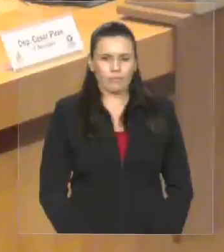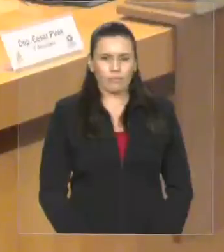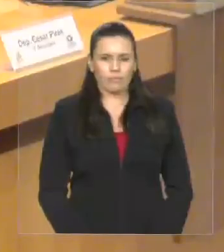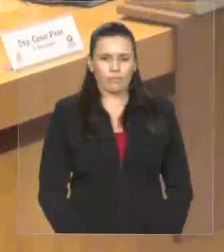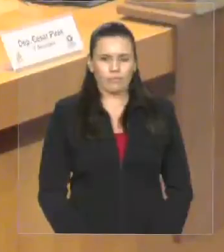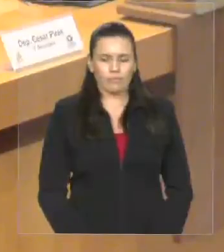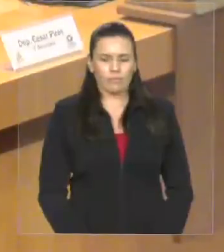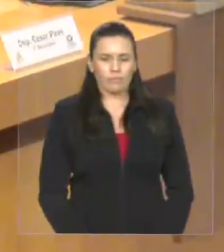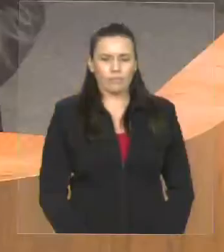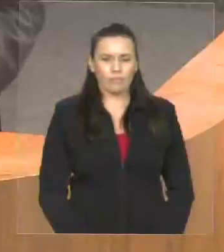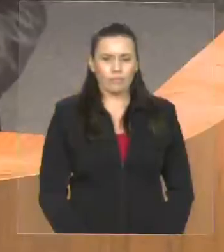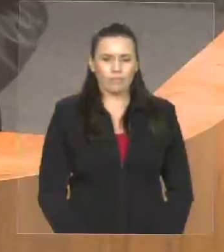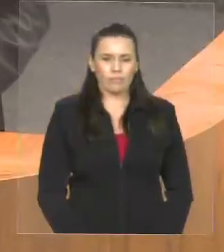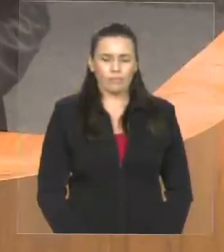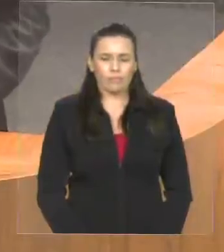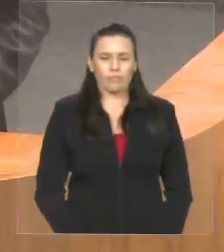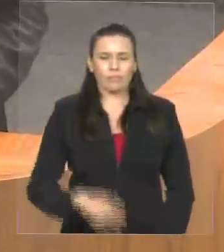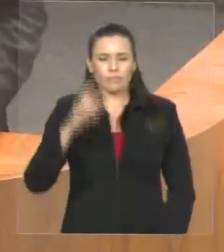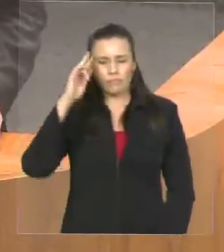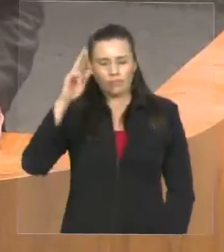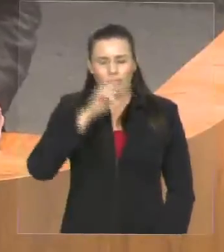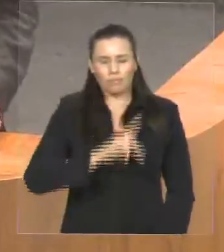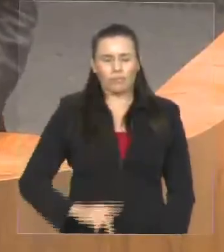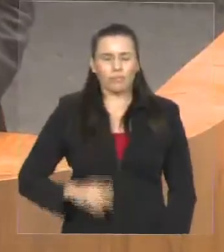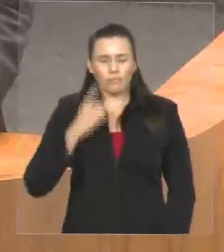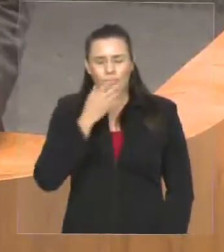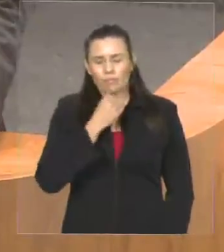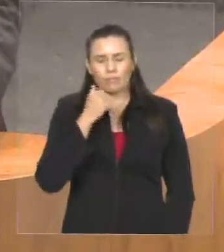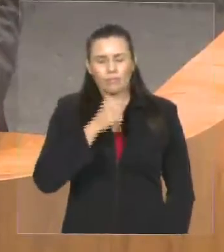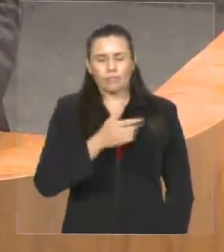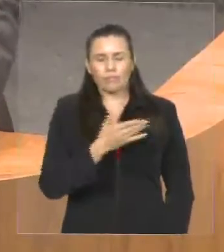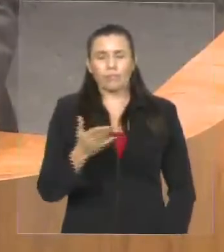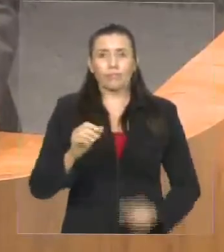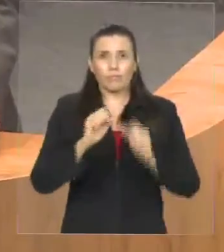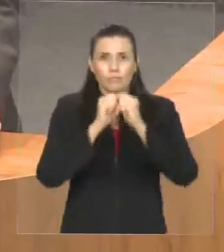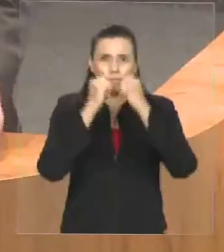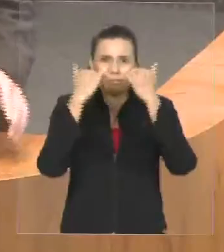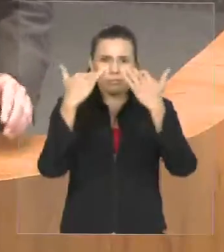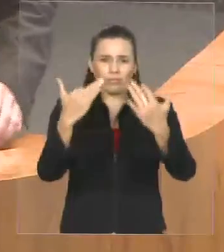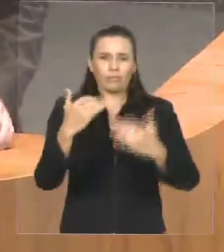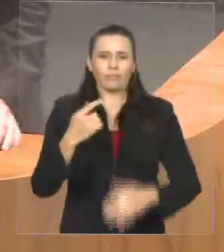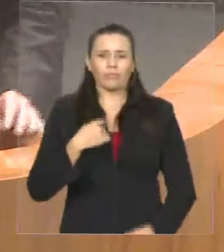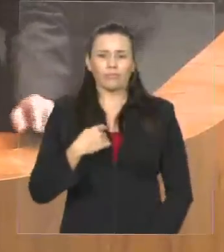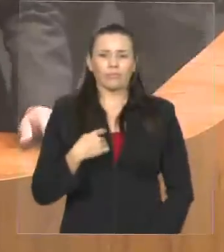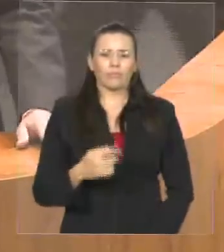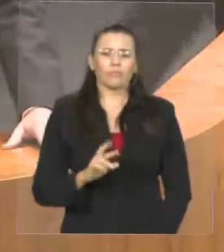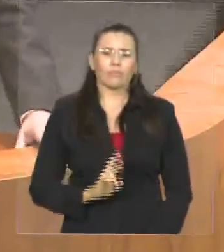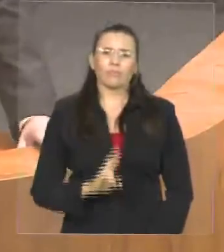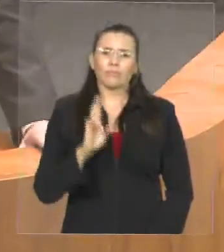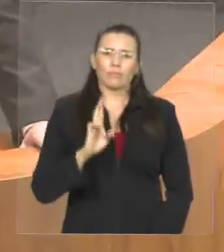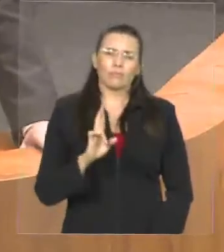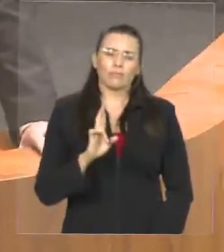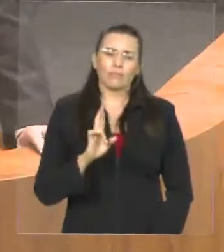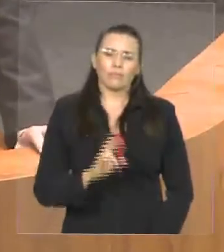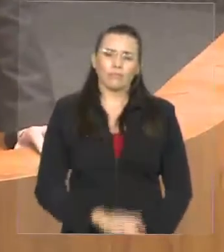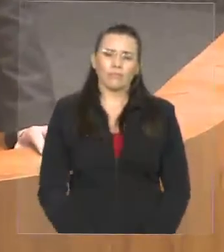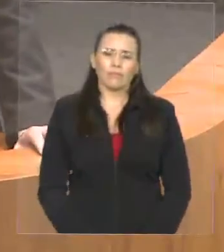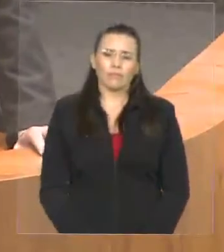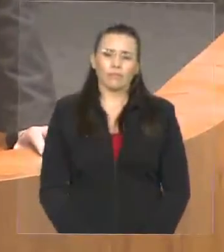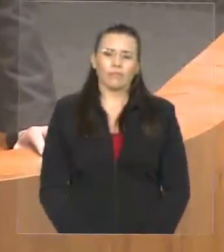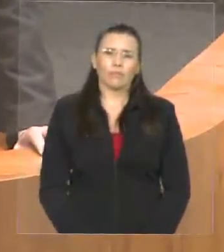Senhor presidente, senhores deputados, senhoras deputadas, galeria, neste ato representado por várias entidades de